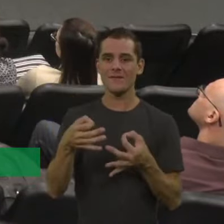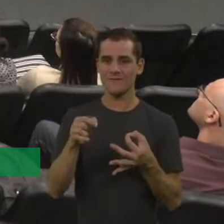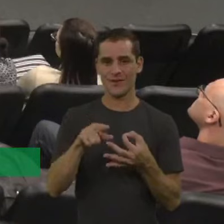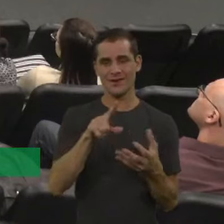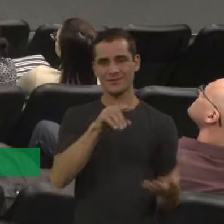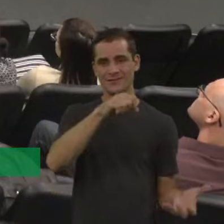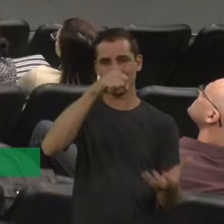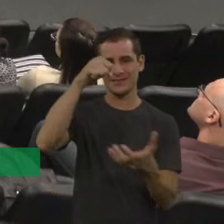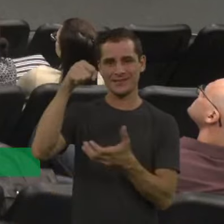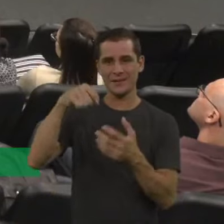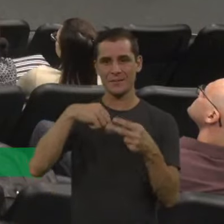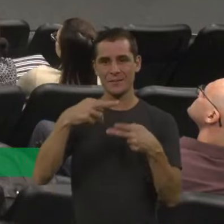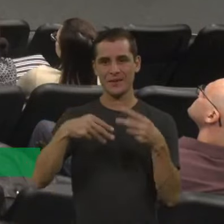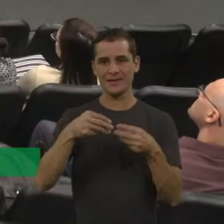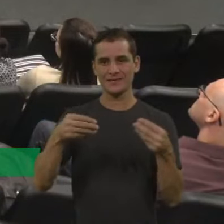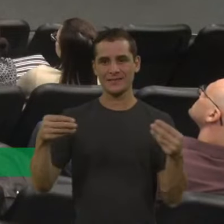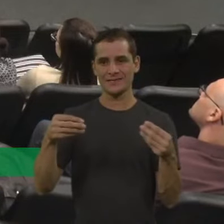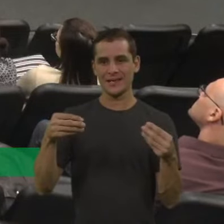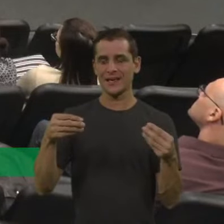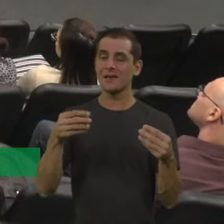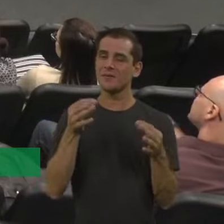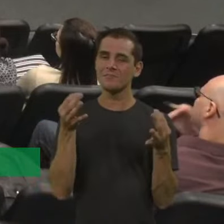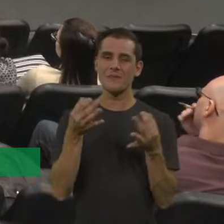talvez tenha sido um dos presentes mais